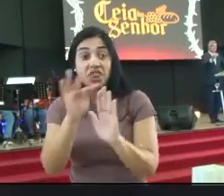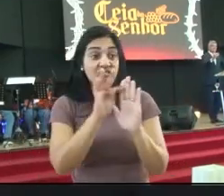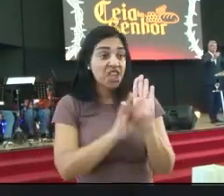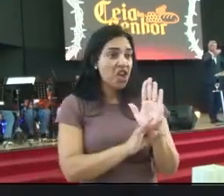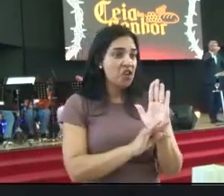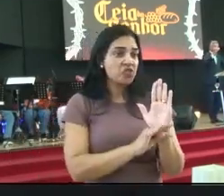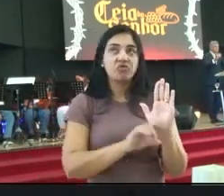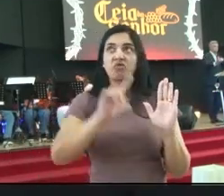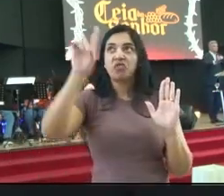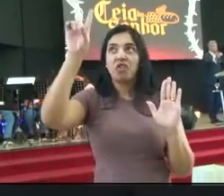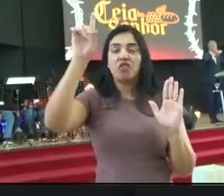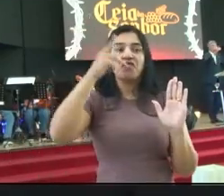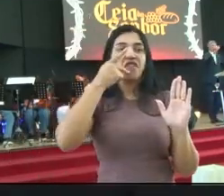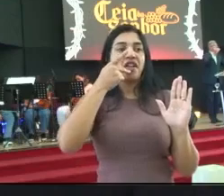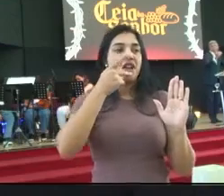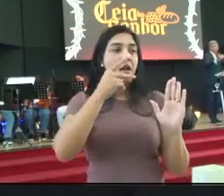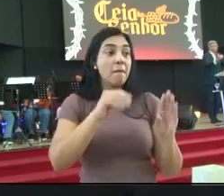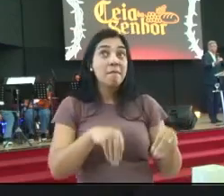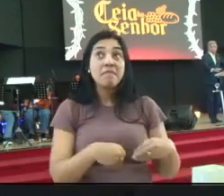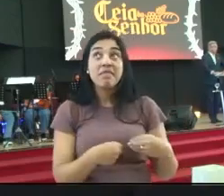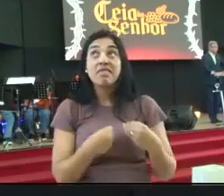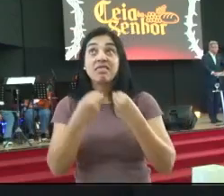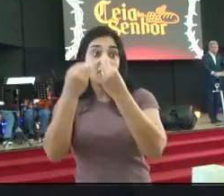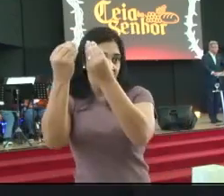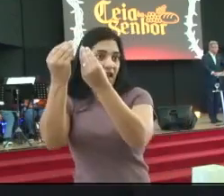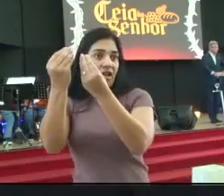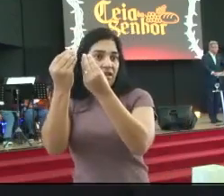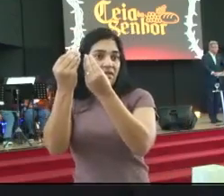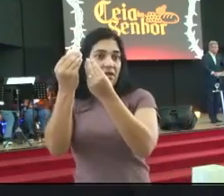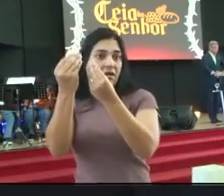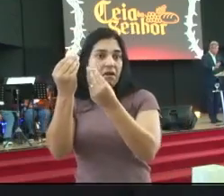Bíblia Deus diz assim: ponham-me à prova.